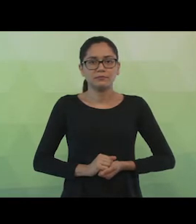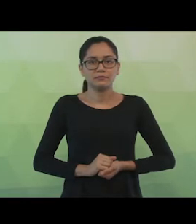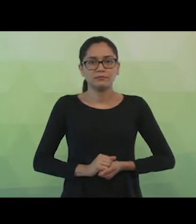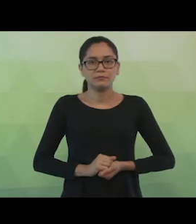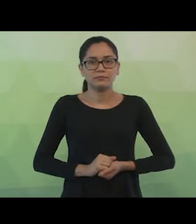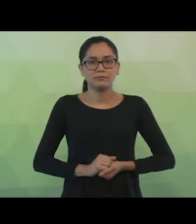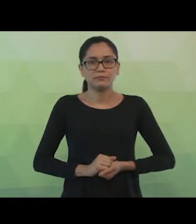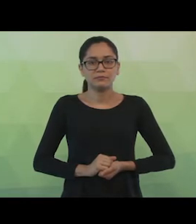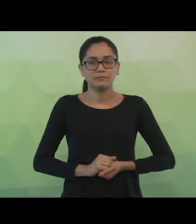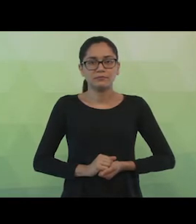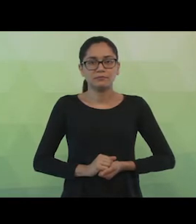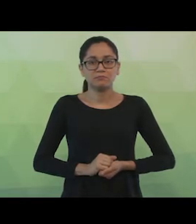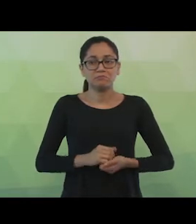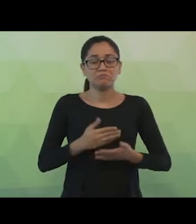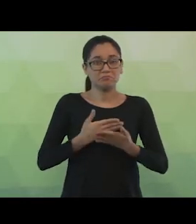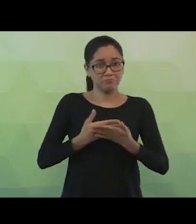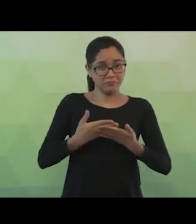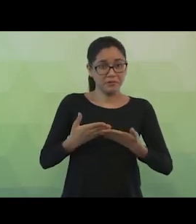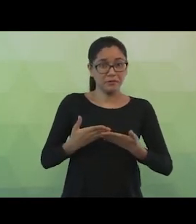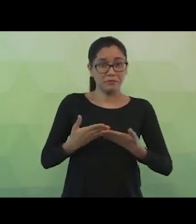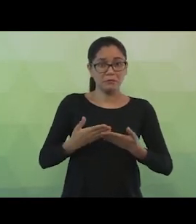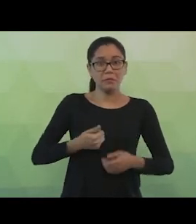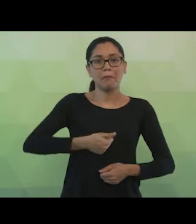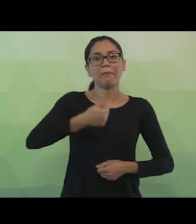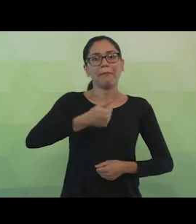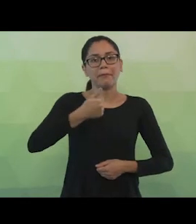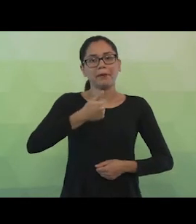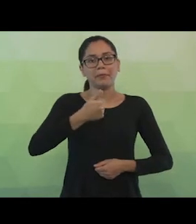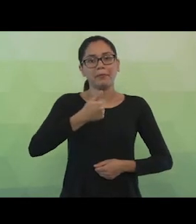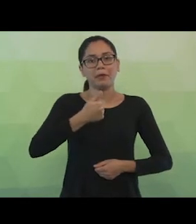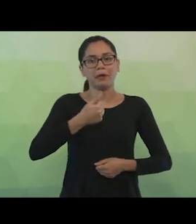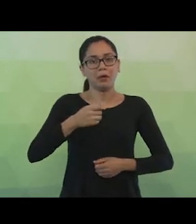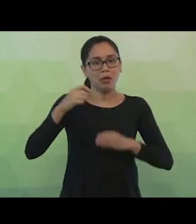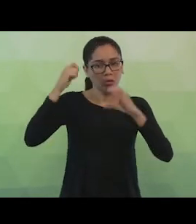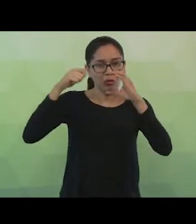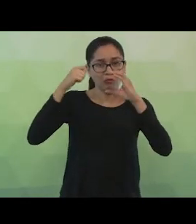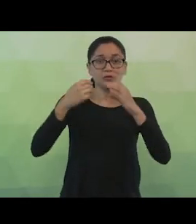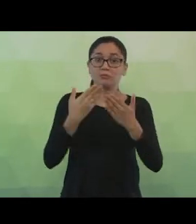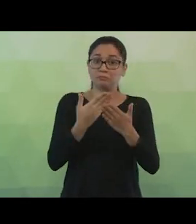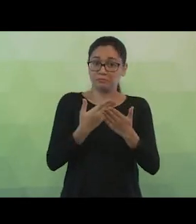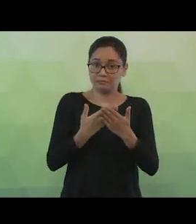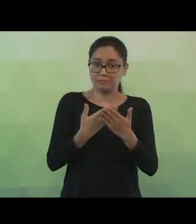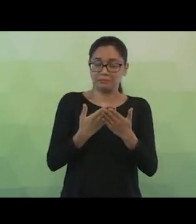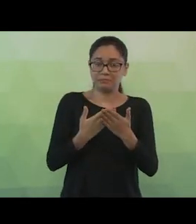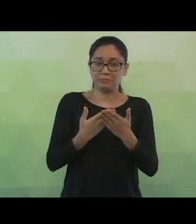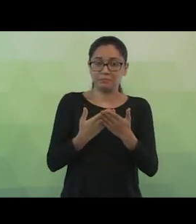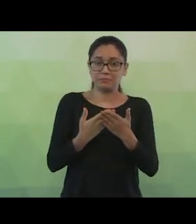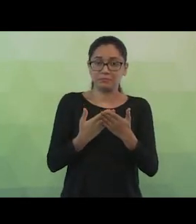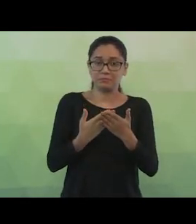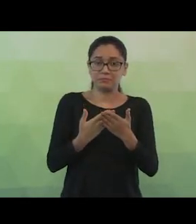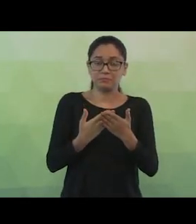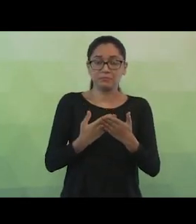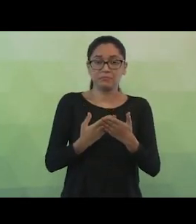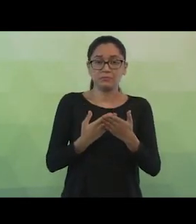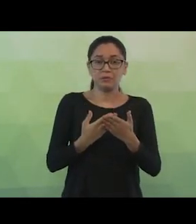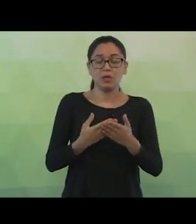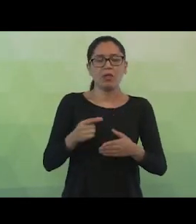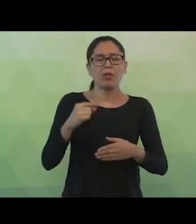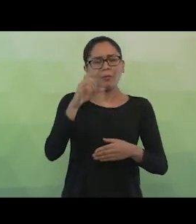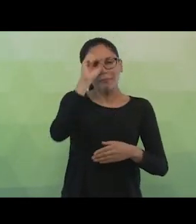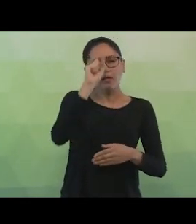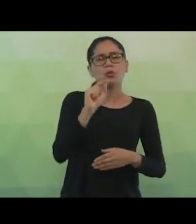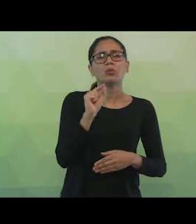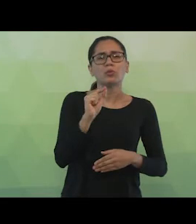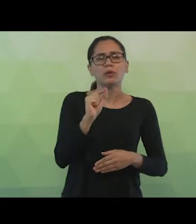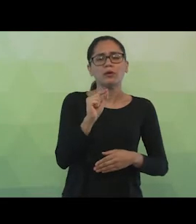matrizes. Iniciaremos agora a nossa primeira videoaula, onde aprenderemos a interagir com a IDE